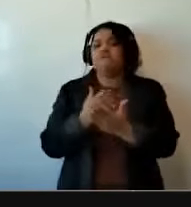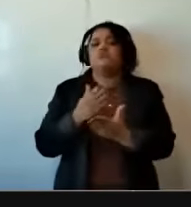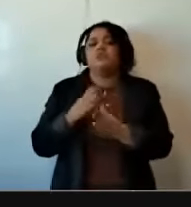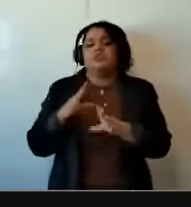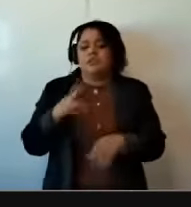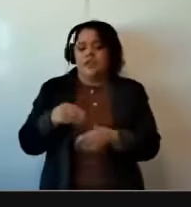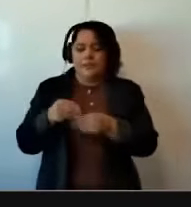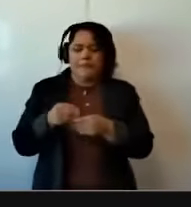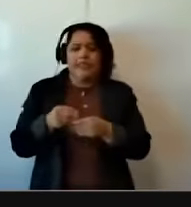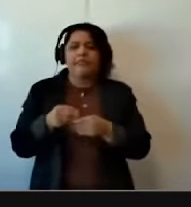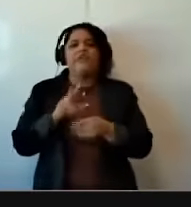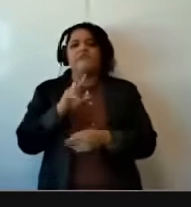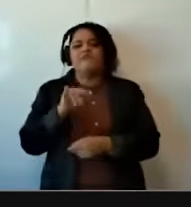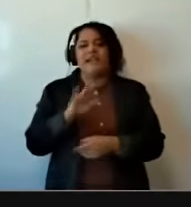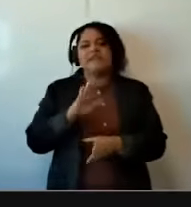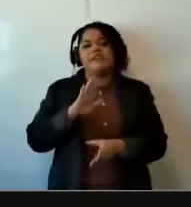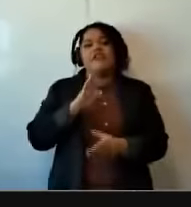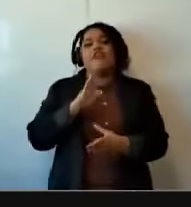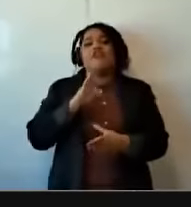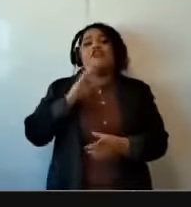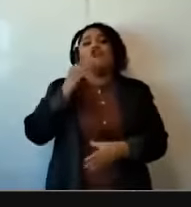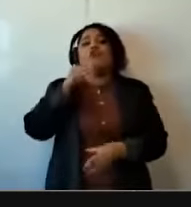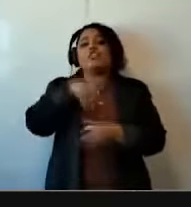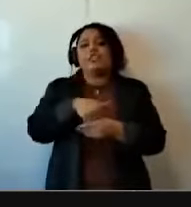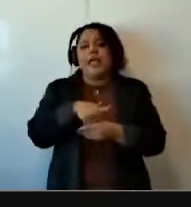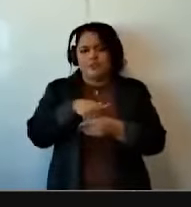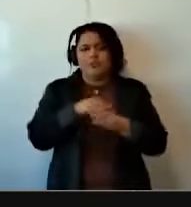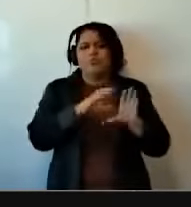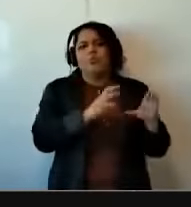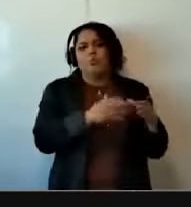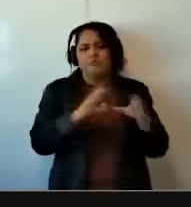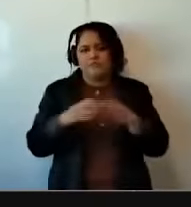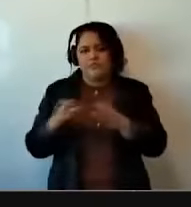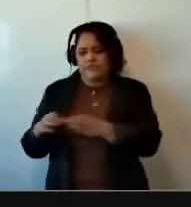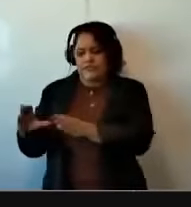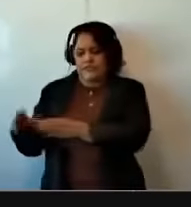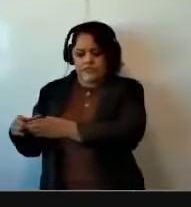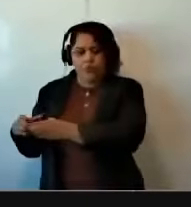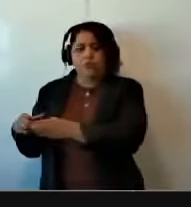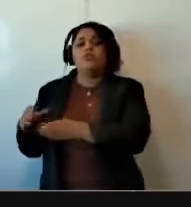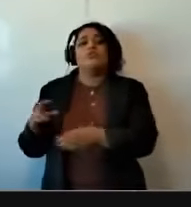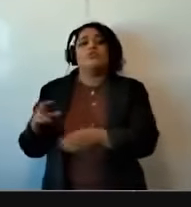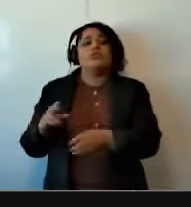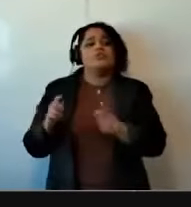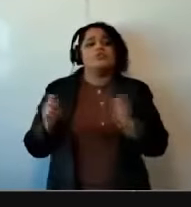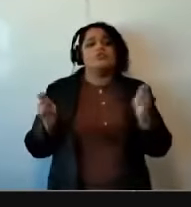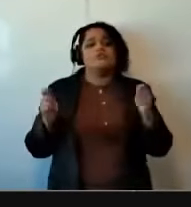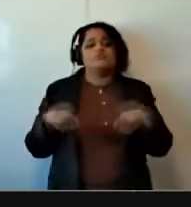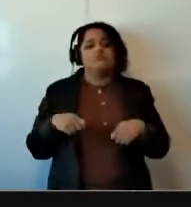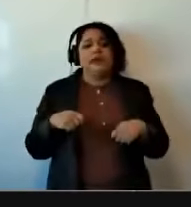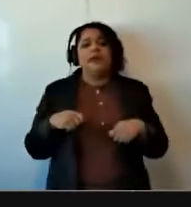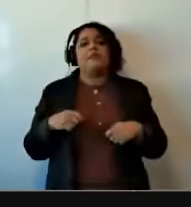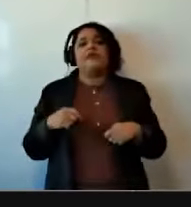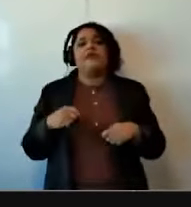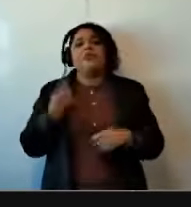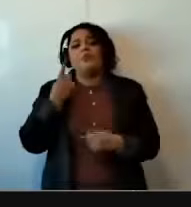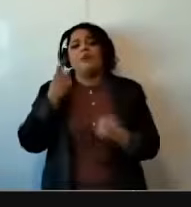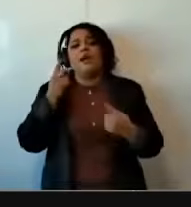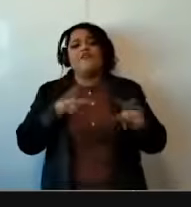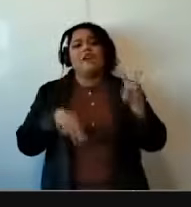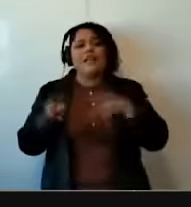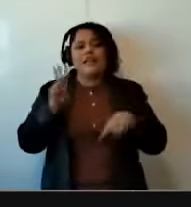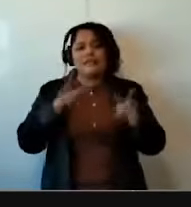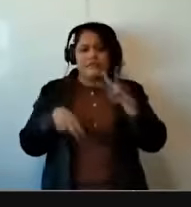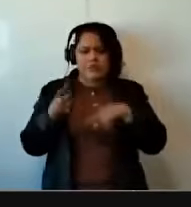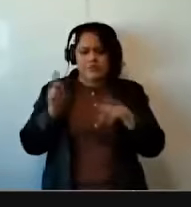comissões, elas possam ter uma avaliação em relação à questão de utilidade ou não das mesmas para o